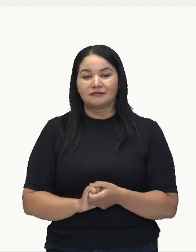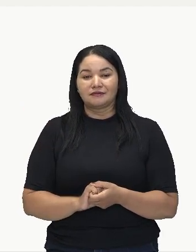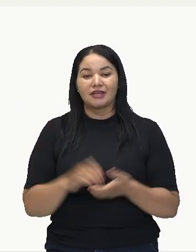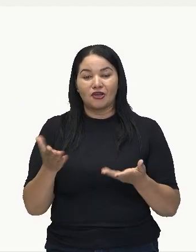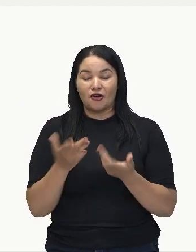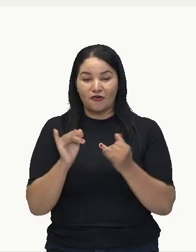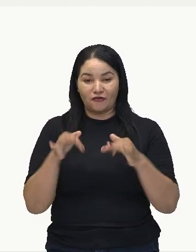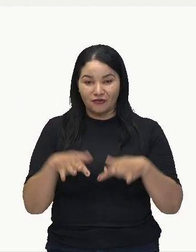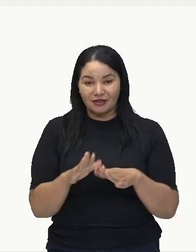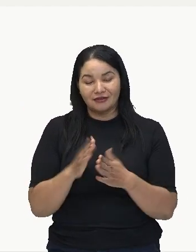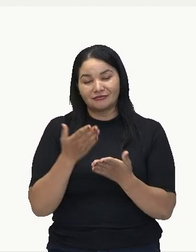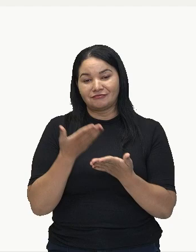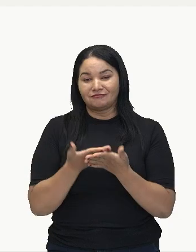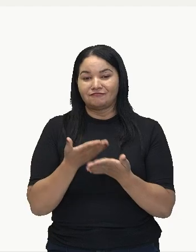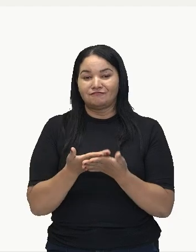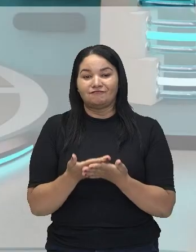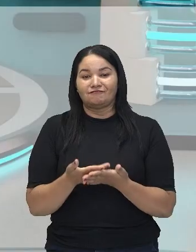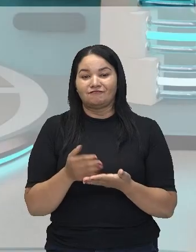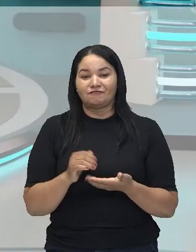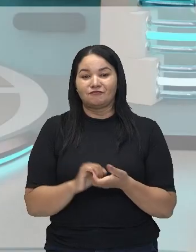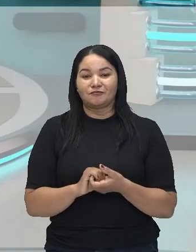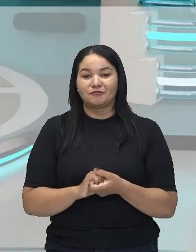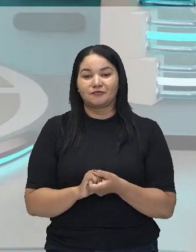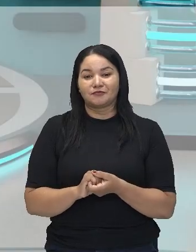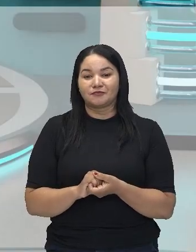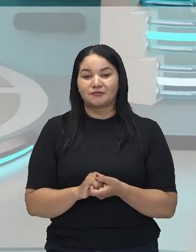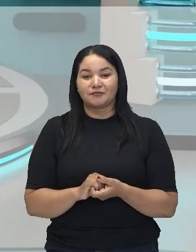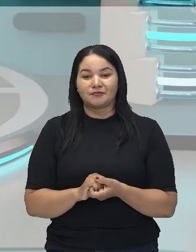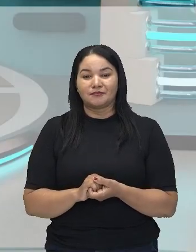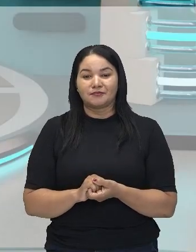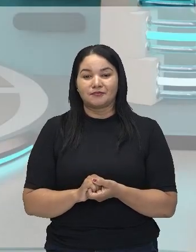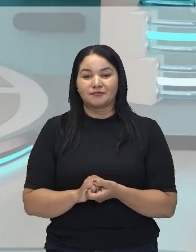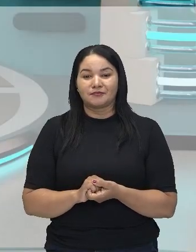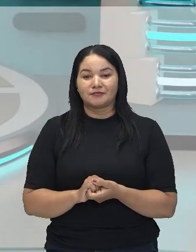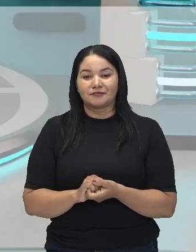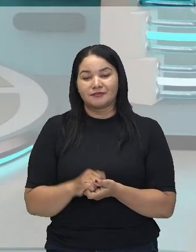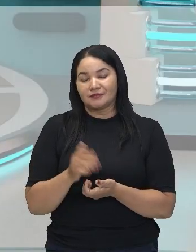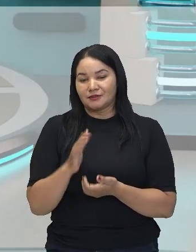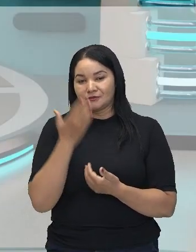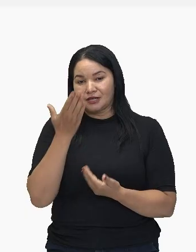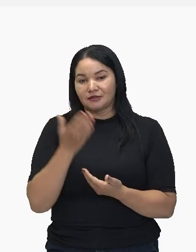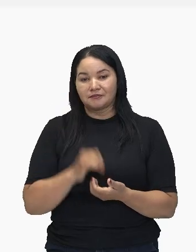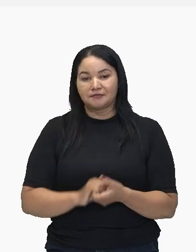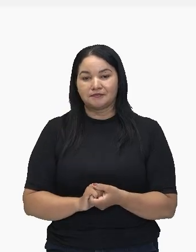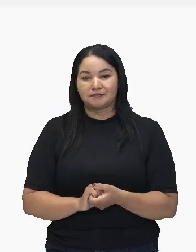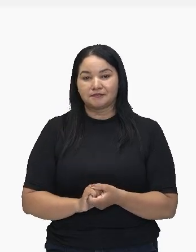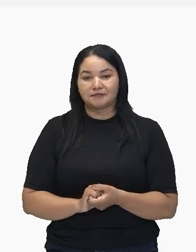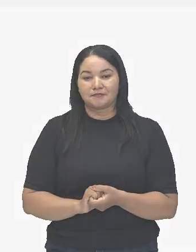finalizamos a nossa aula, finalizamos o nosso conteúdo de hoje. Muitas gracias.